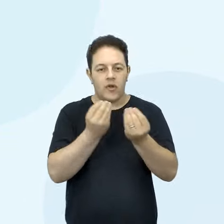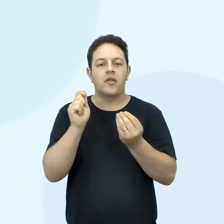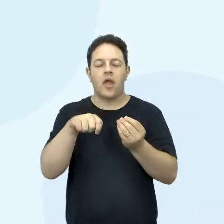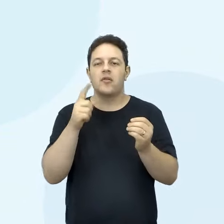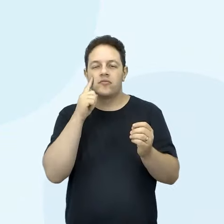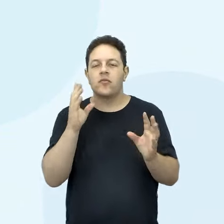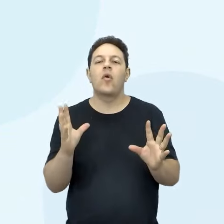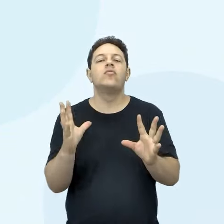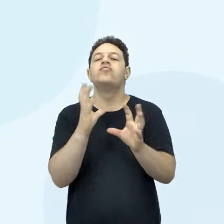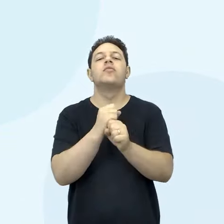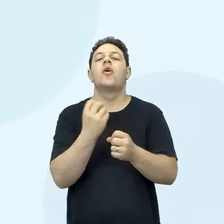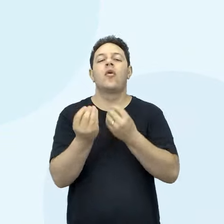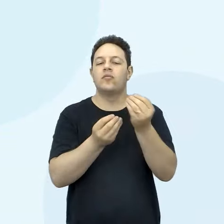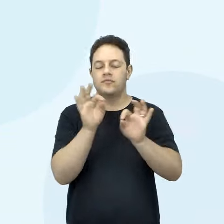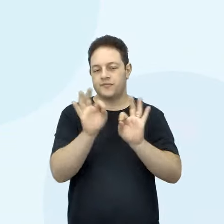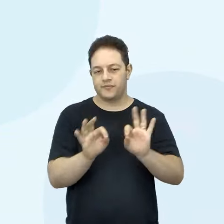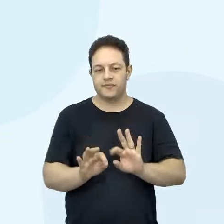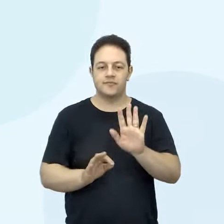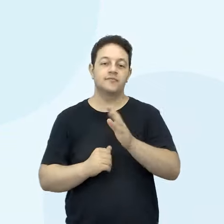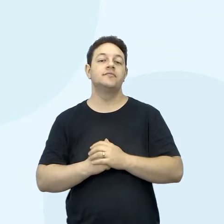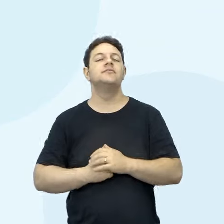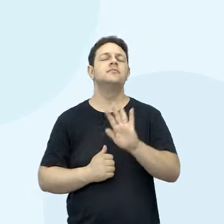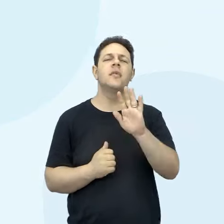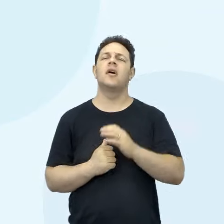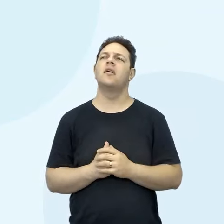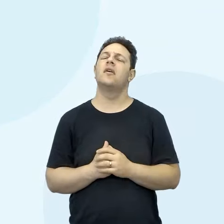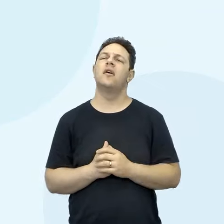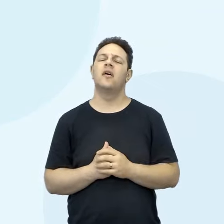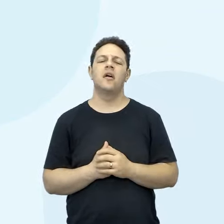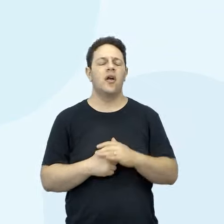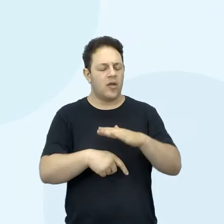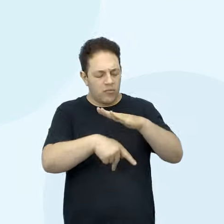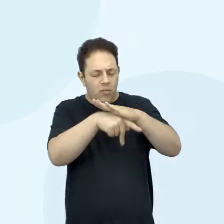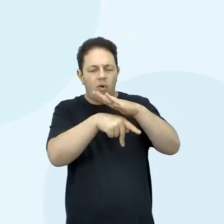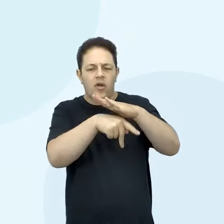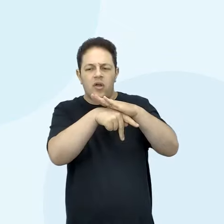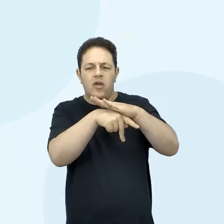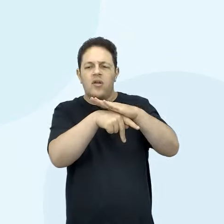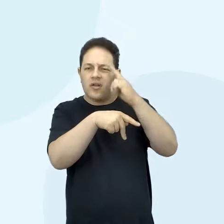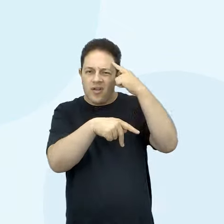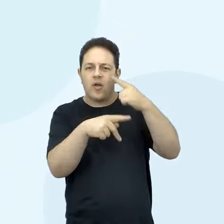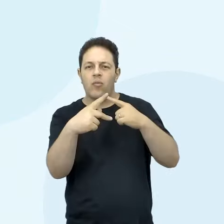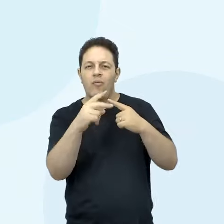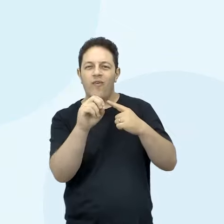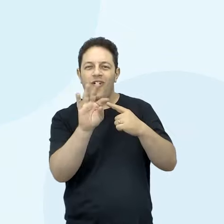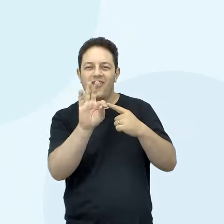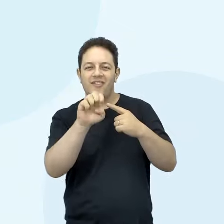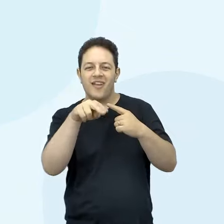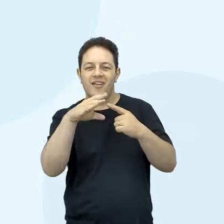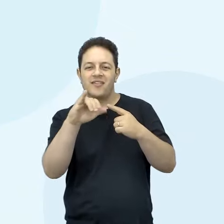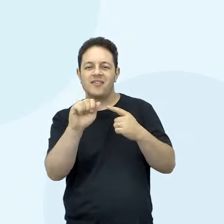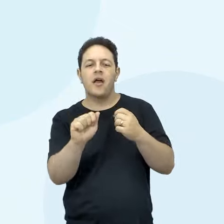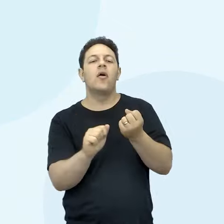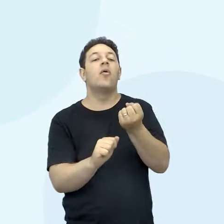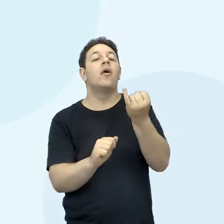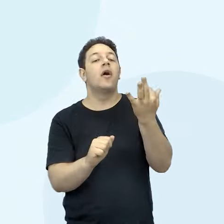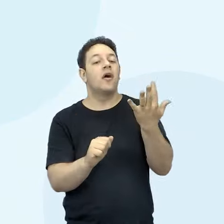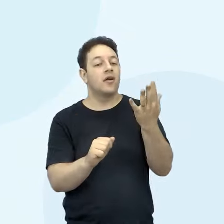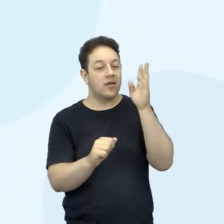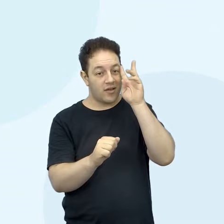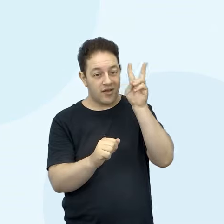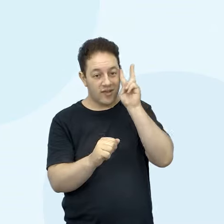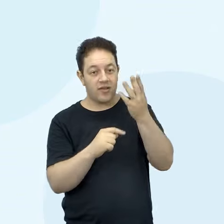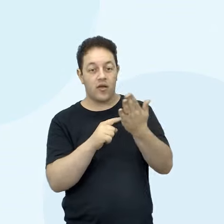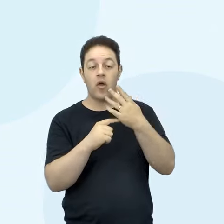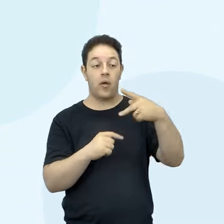completar aqui o que a gente tem. Bom, mas espera aí, quanto que é a potência mesmo? A potência, a gente tem uma formulinha aqui que